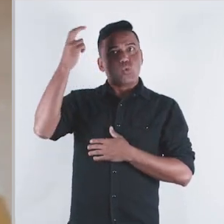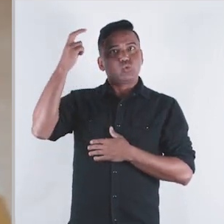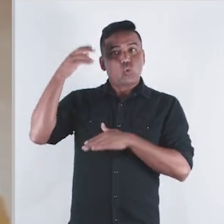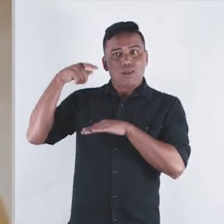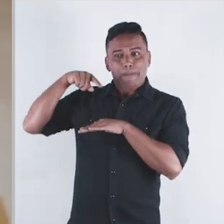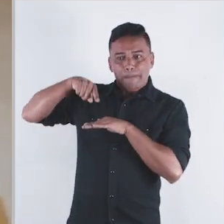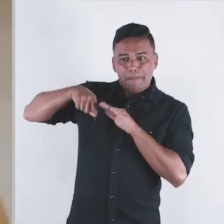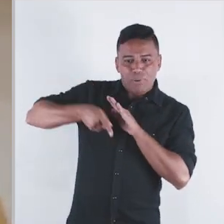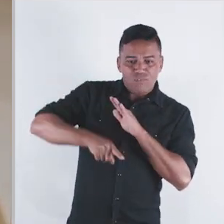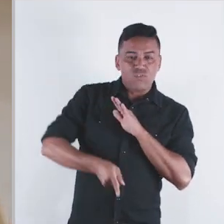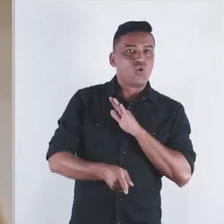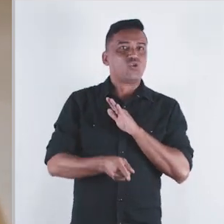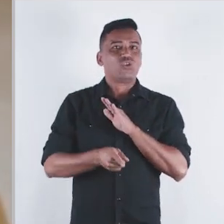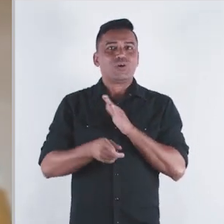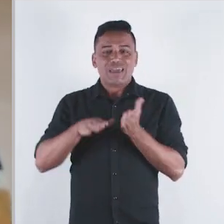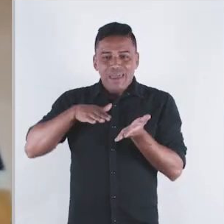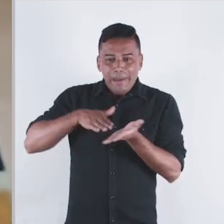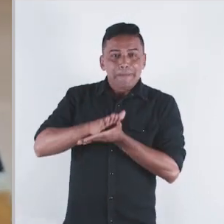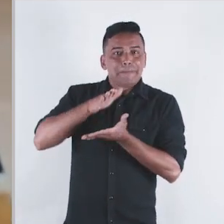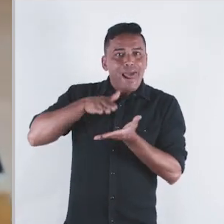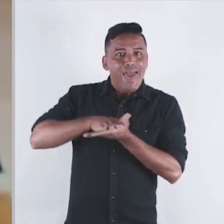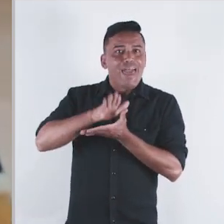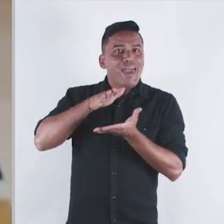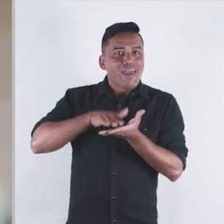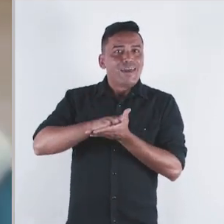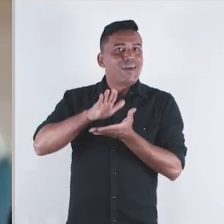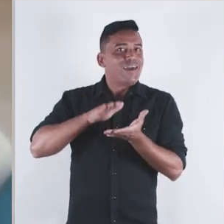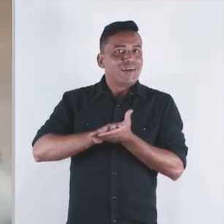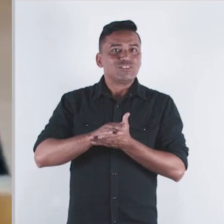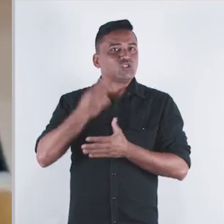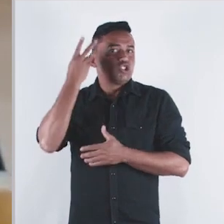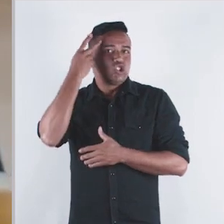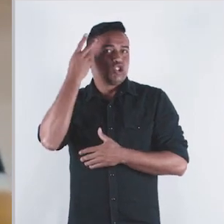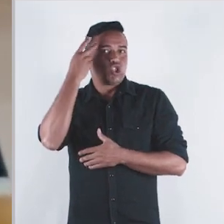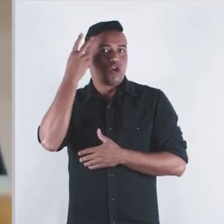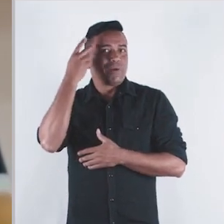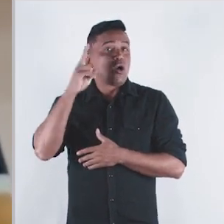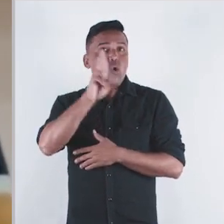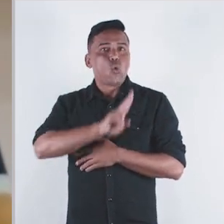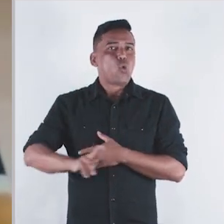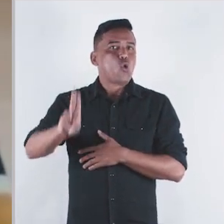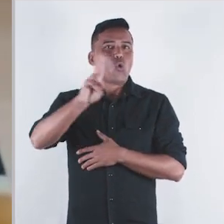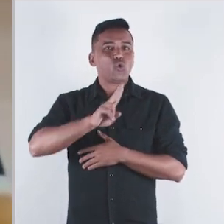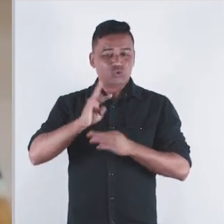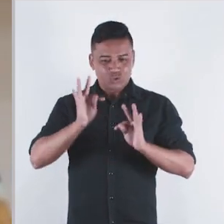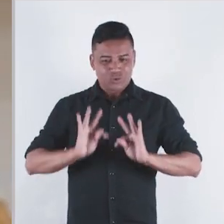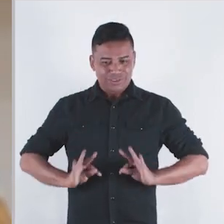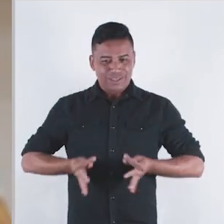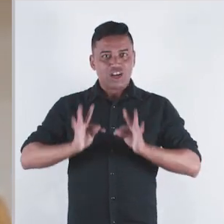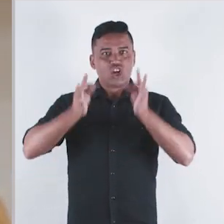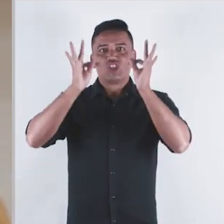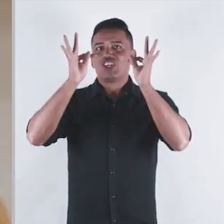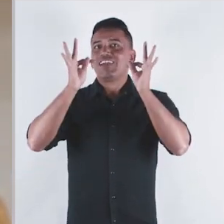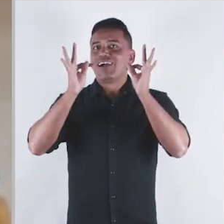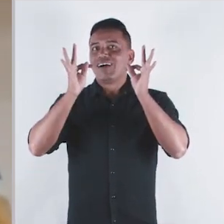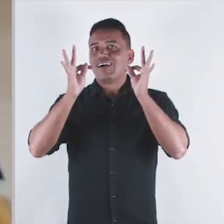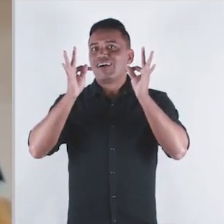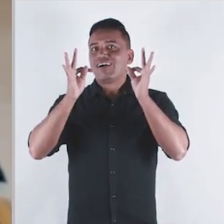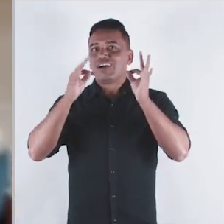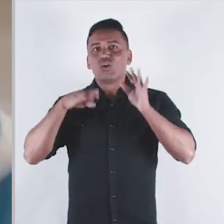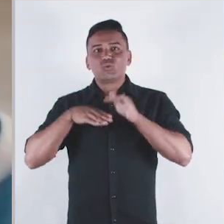do impresso, e a gente naturalizou de tal maneira o uso dessa tecnologia que